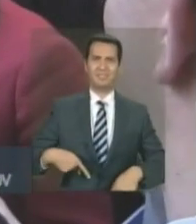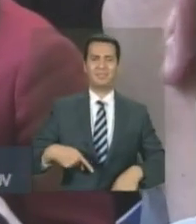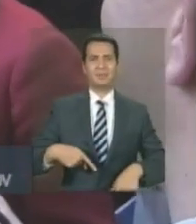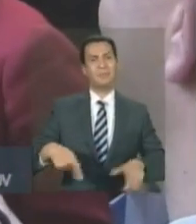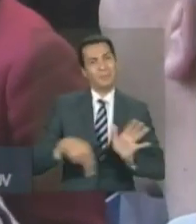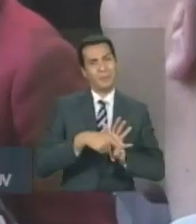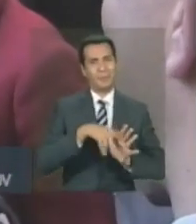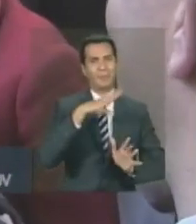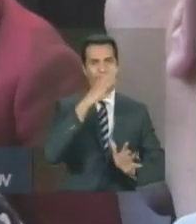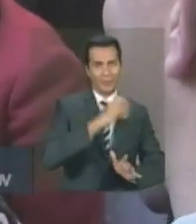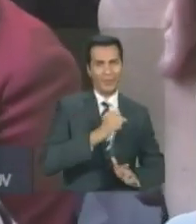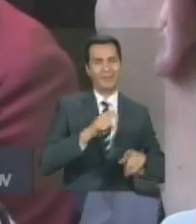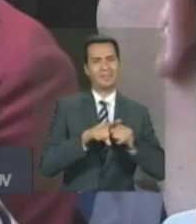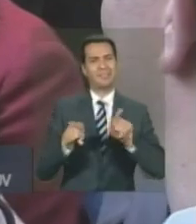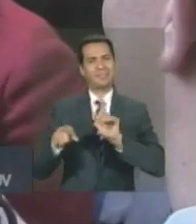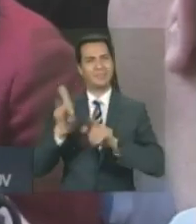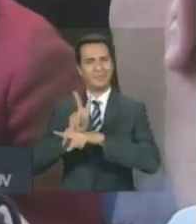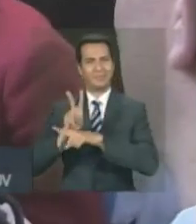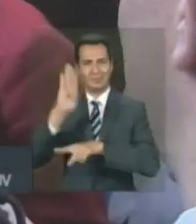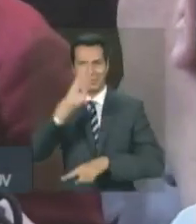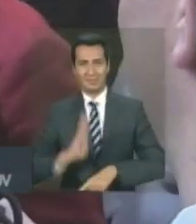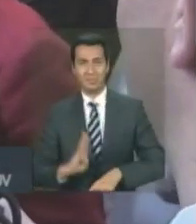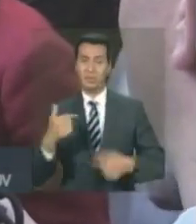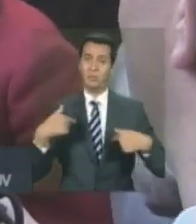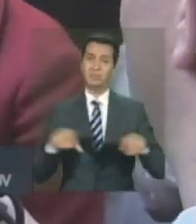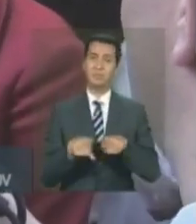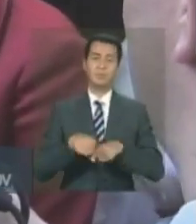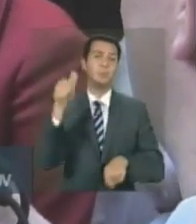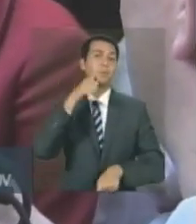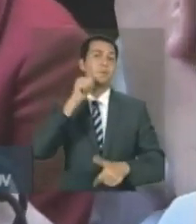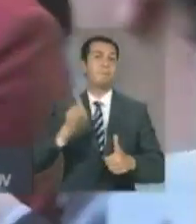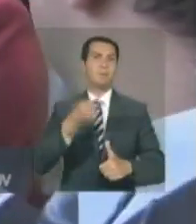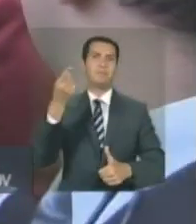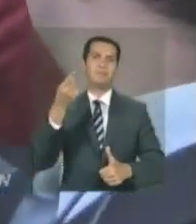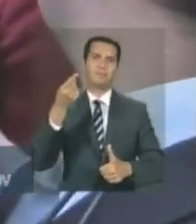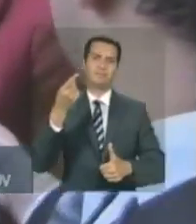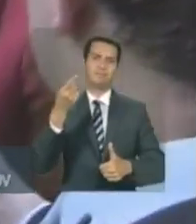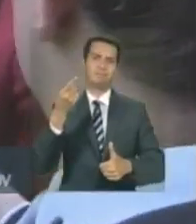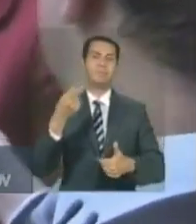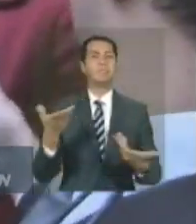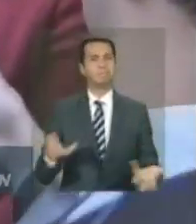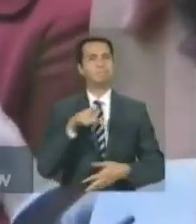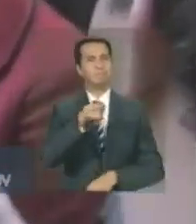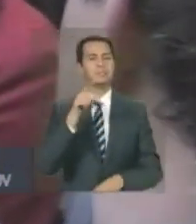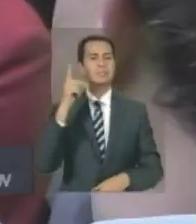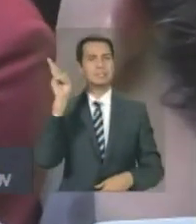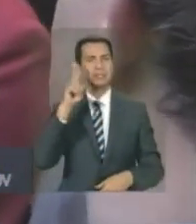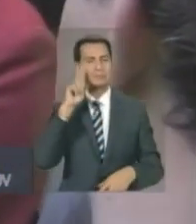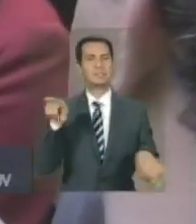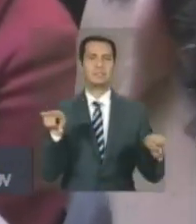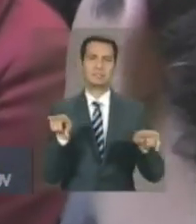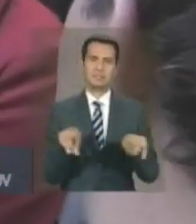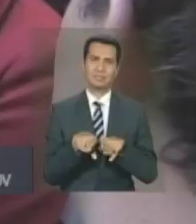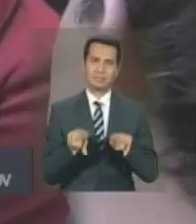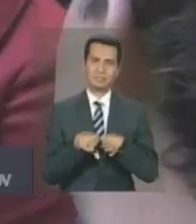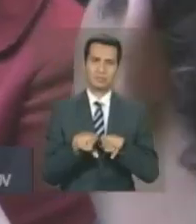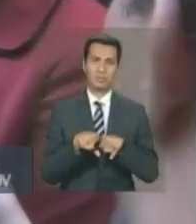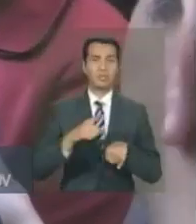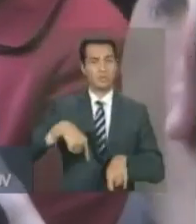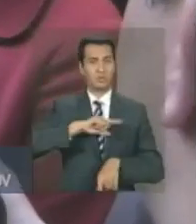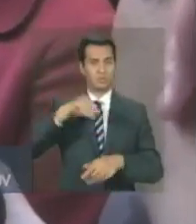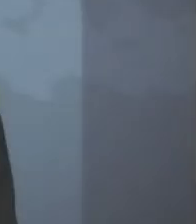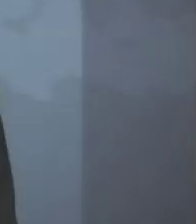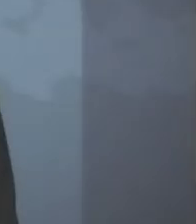é a primeira mulher presidenta de um país com essa dimensão. E você lembre sempre, nós somos 190